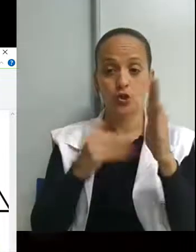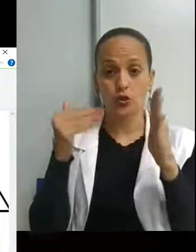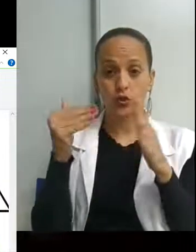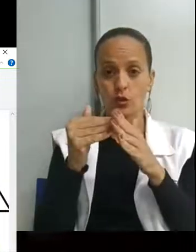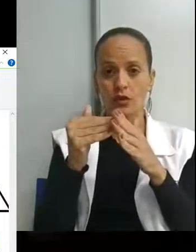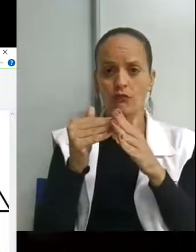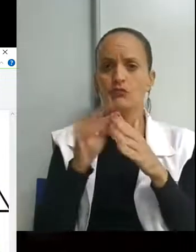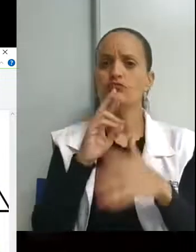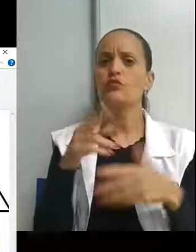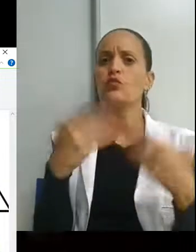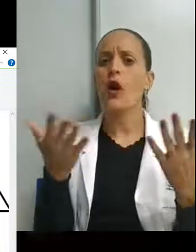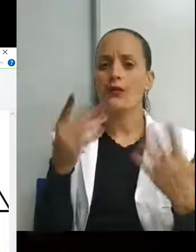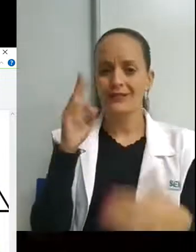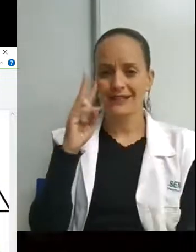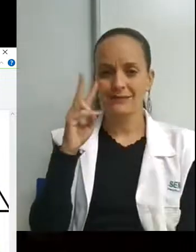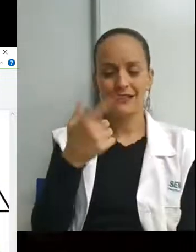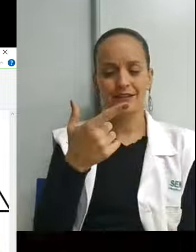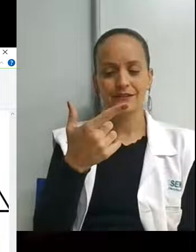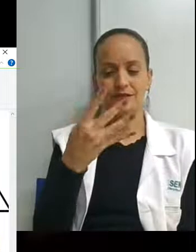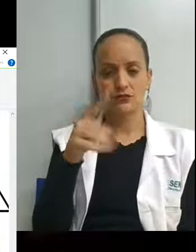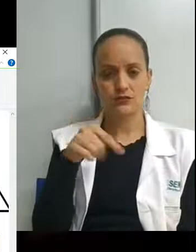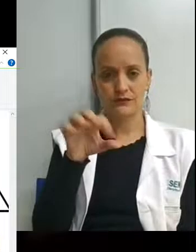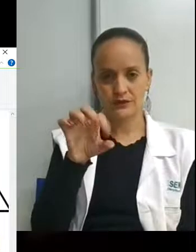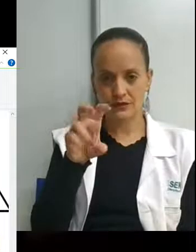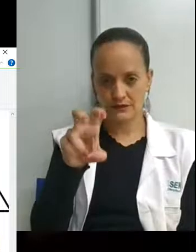24,95 mais